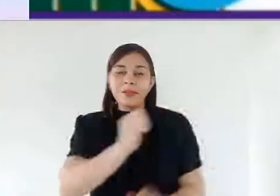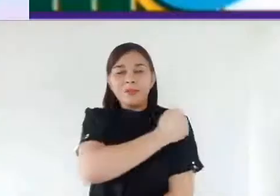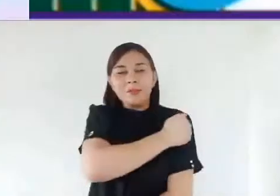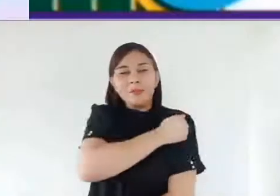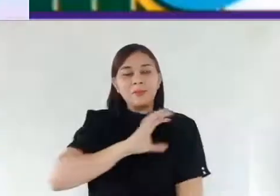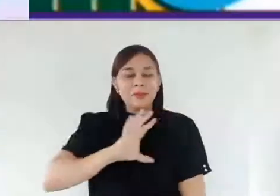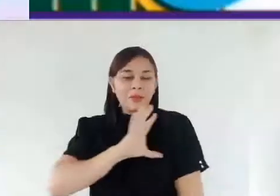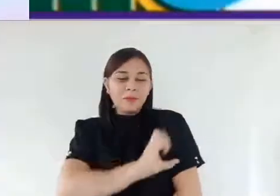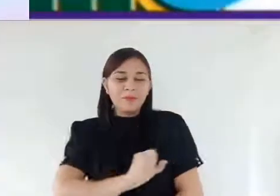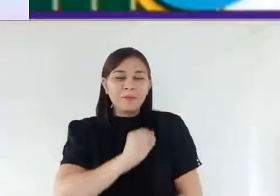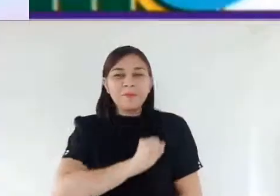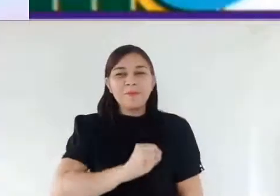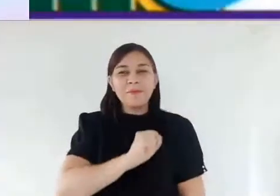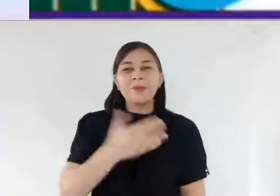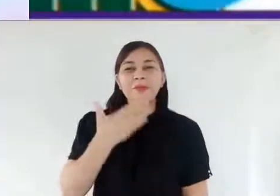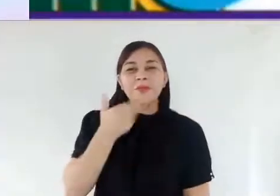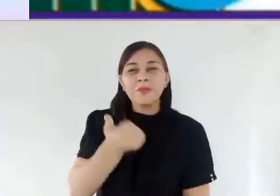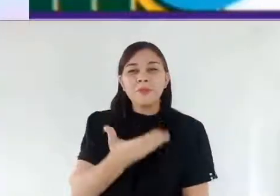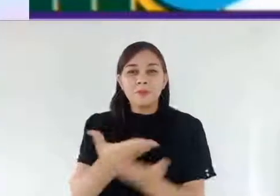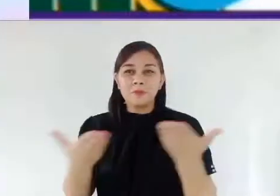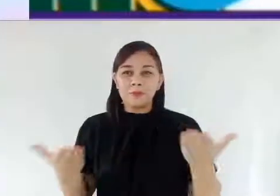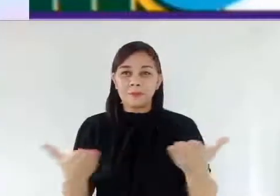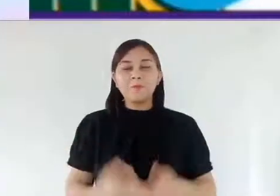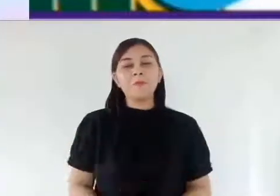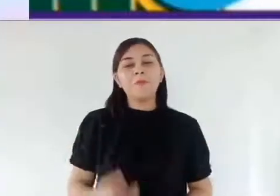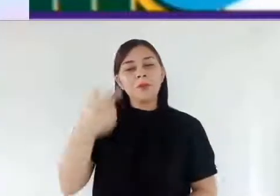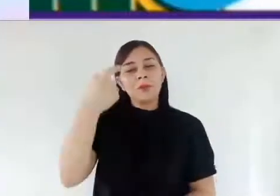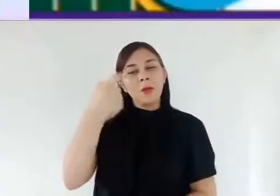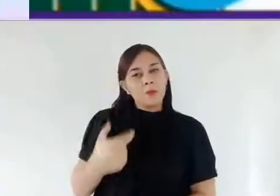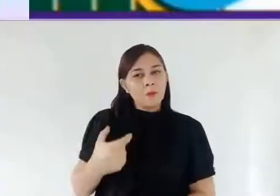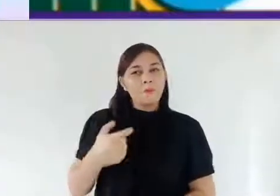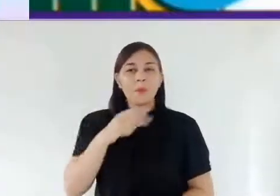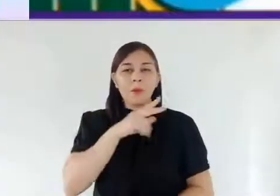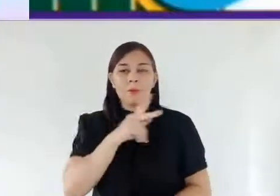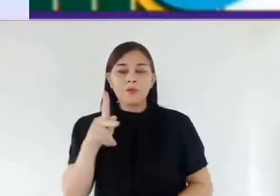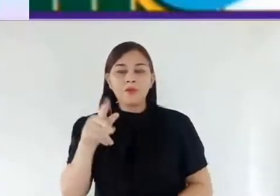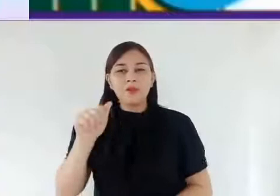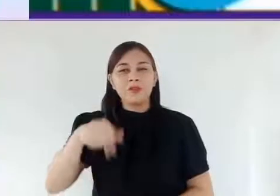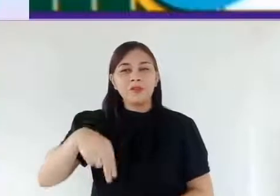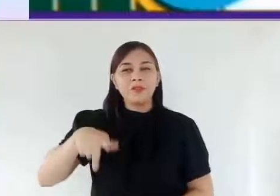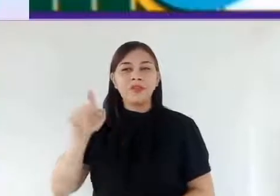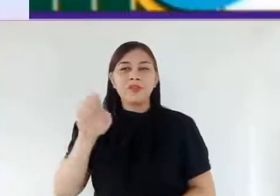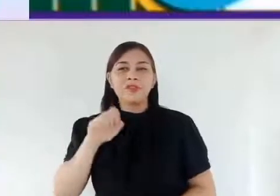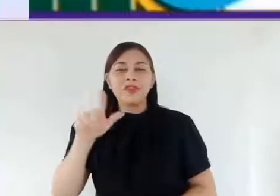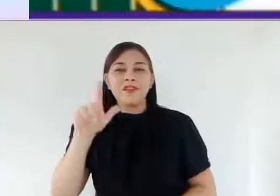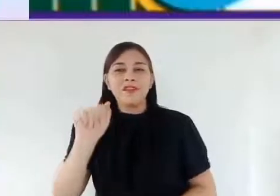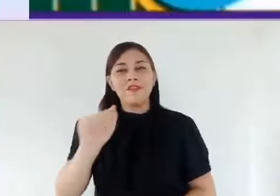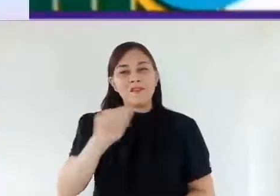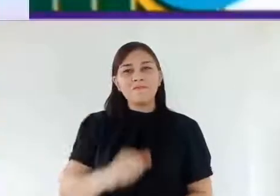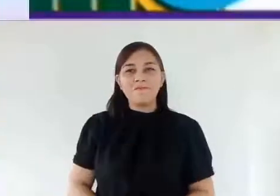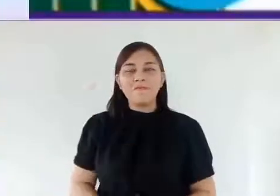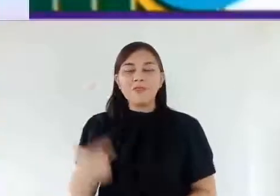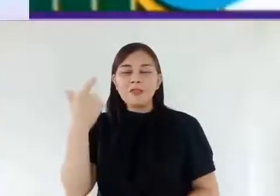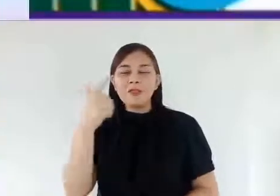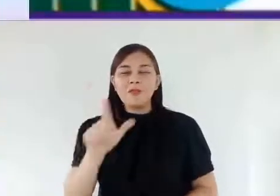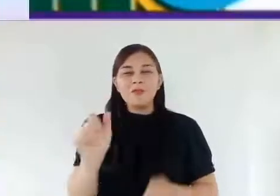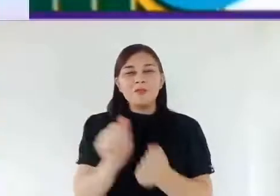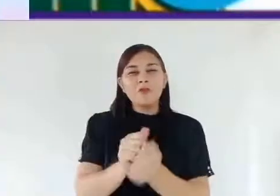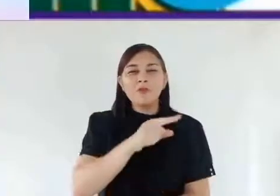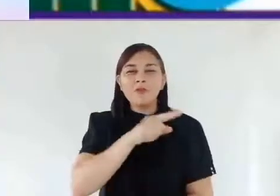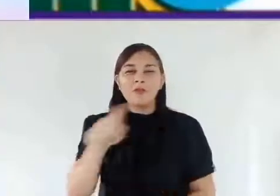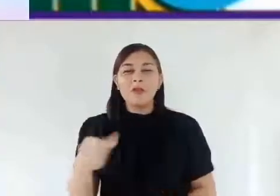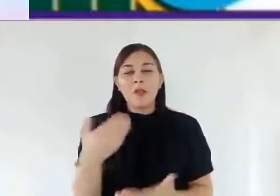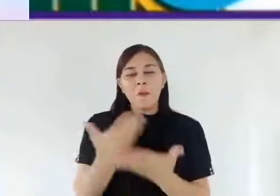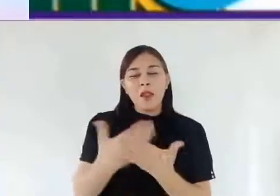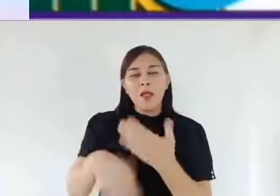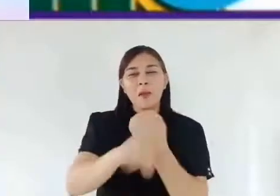Olá, meus amores, tudo bem com vocês? Olha a tia Ângela aqui para mais um dia de aula